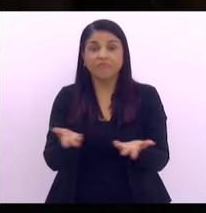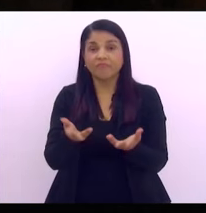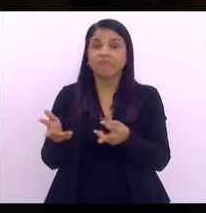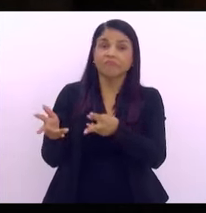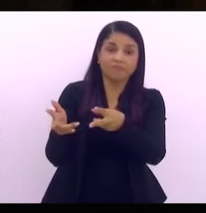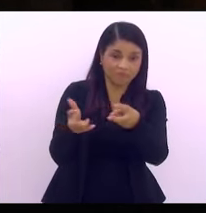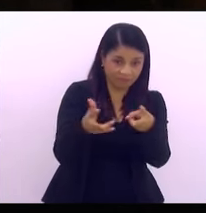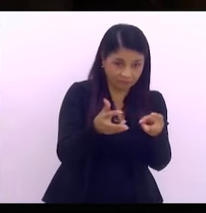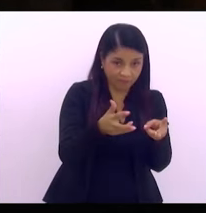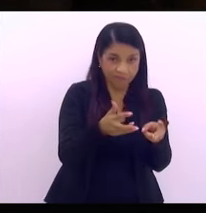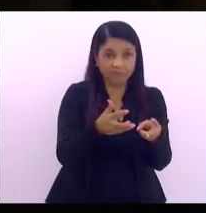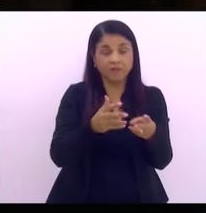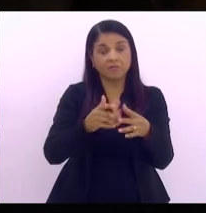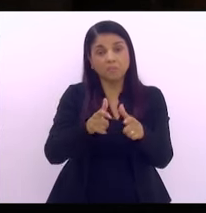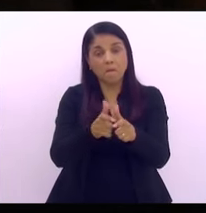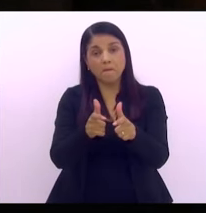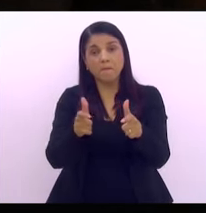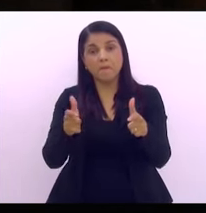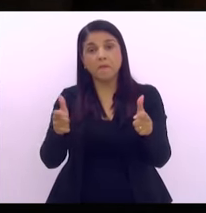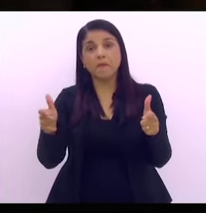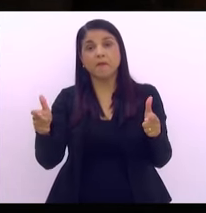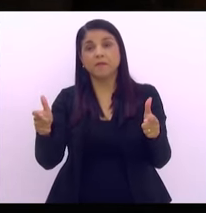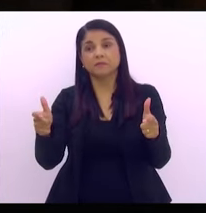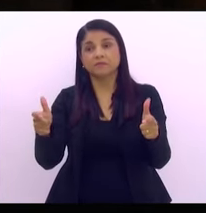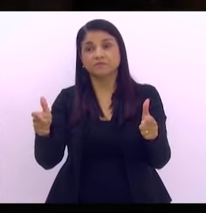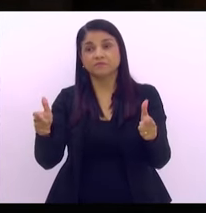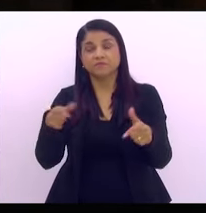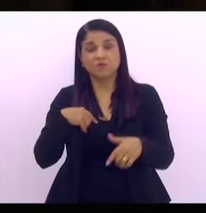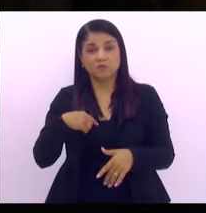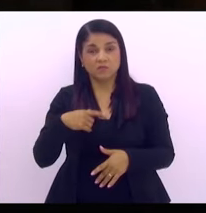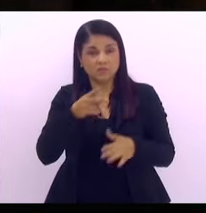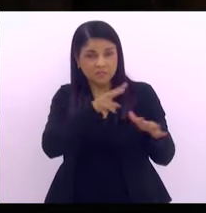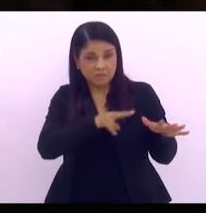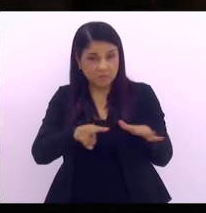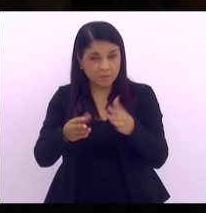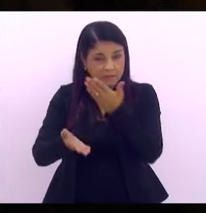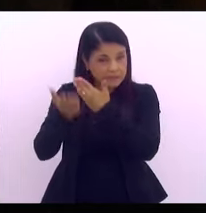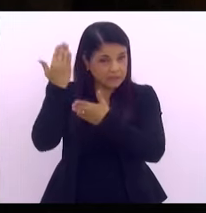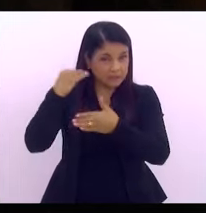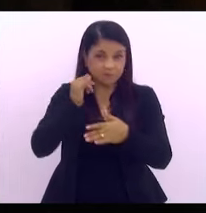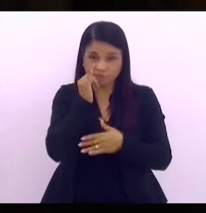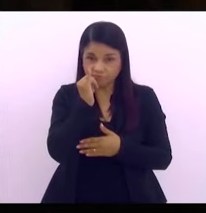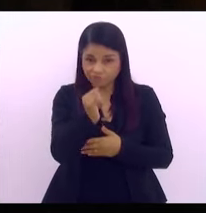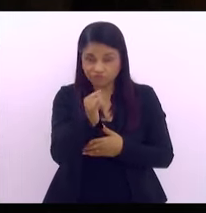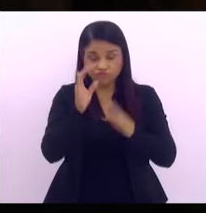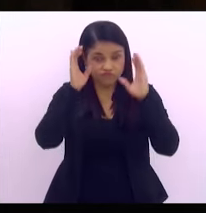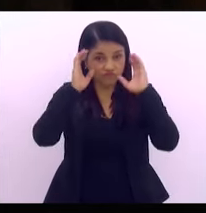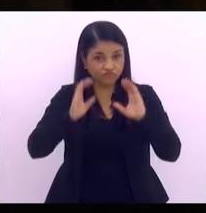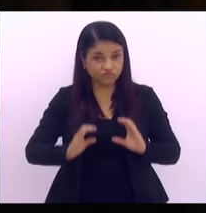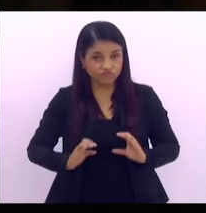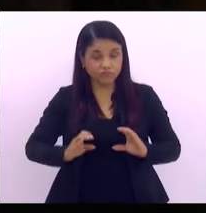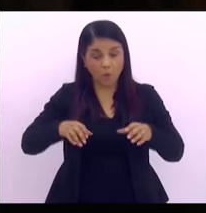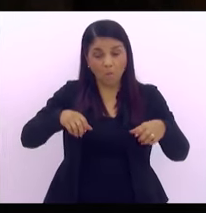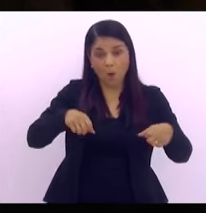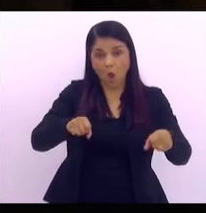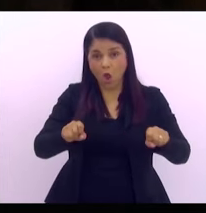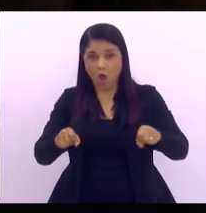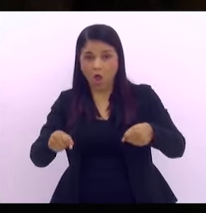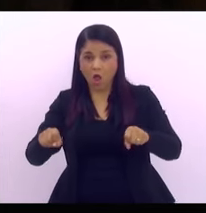também proliferar. Quando eu falei aqui na semana passada que um cidadão de moto